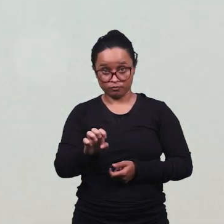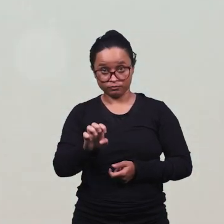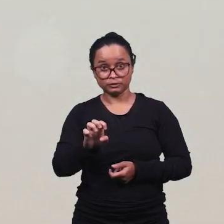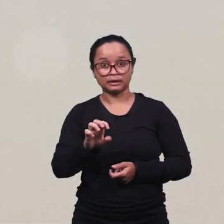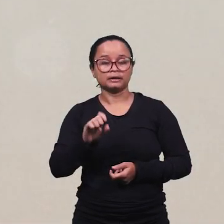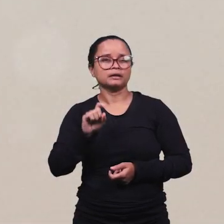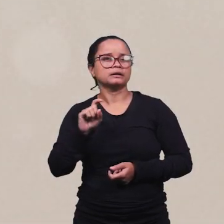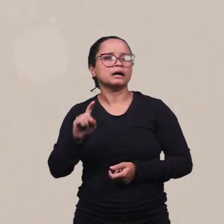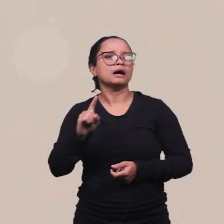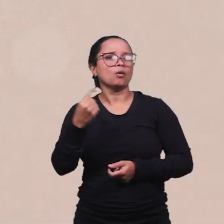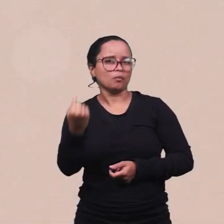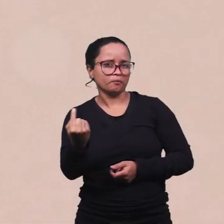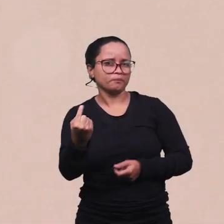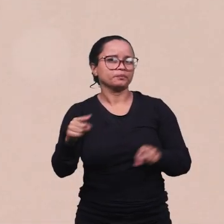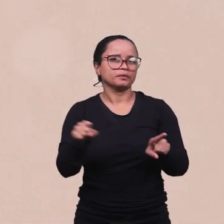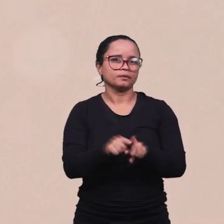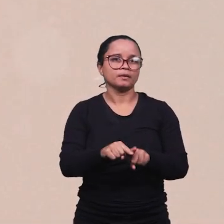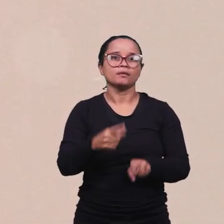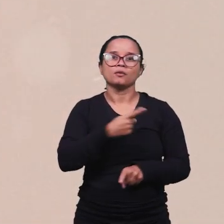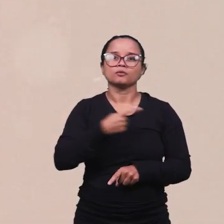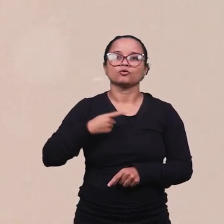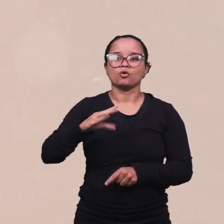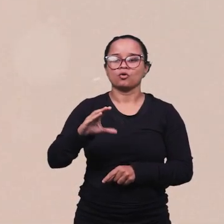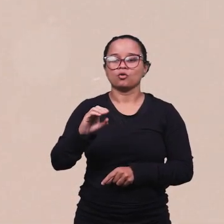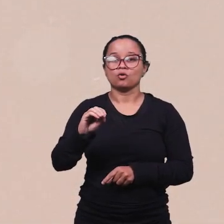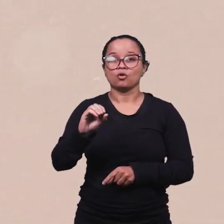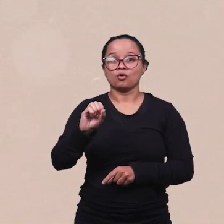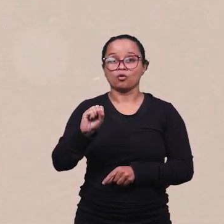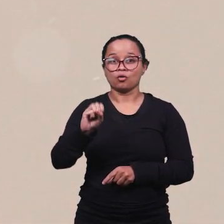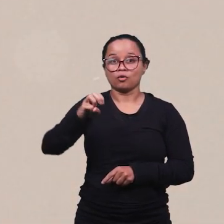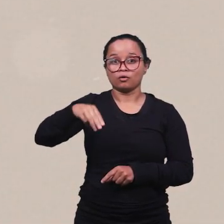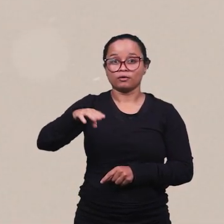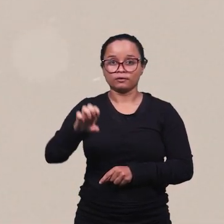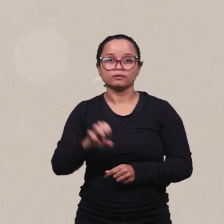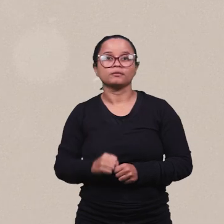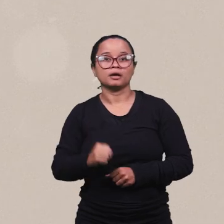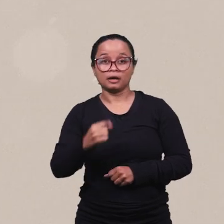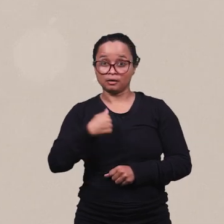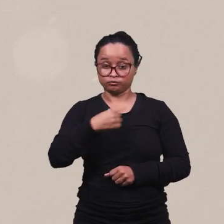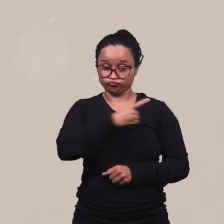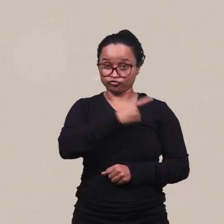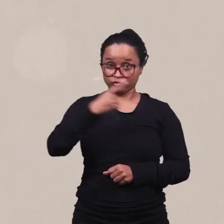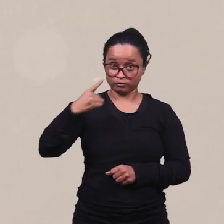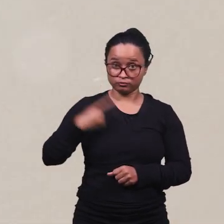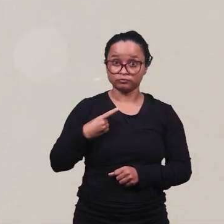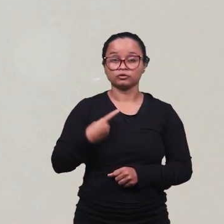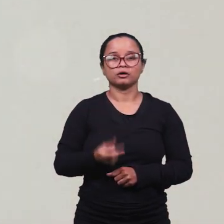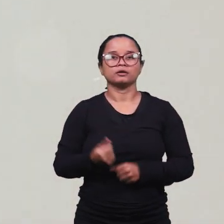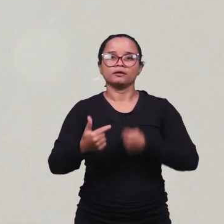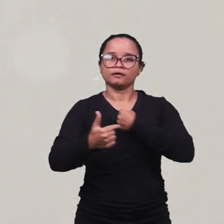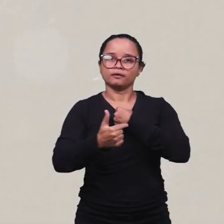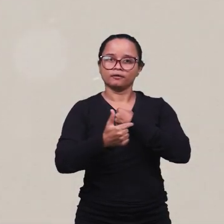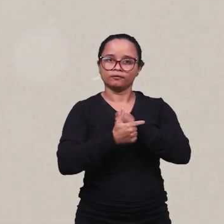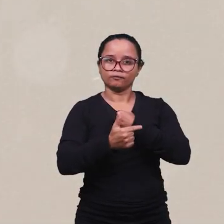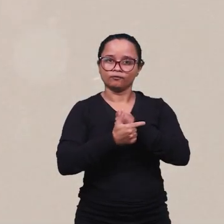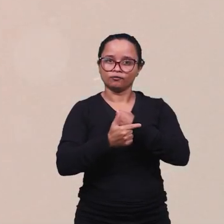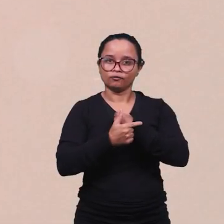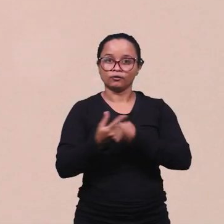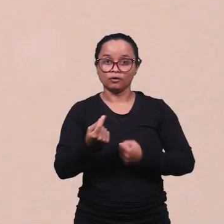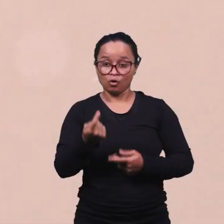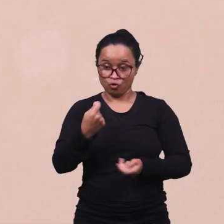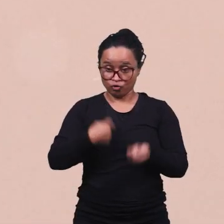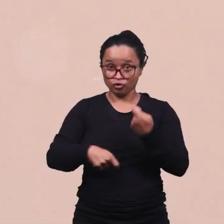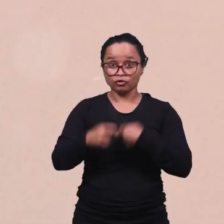Sou diácono. Tenho as funções como tesoureiro, né? E